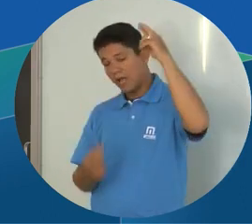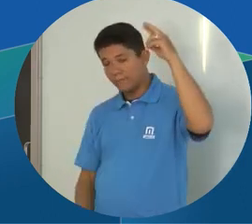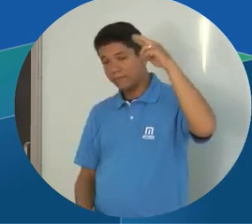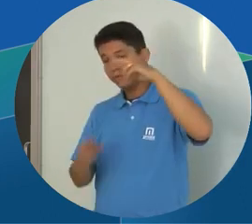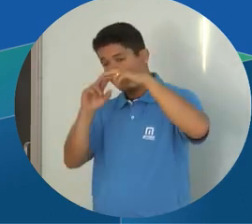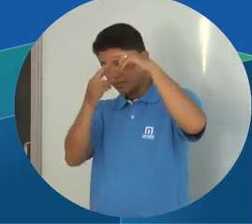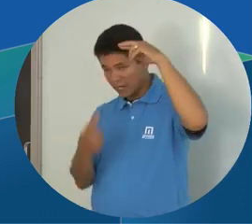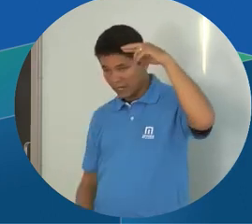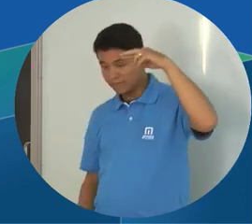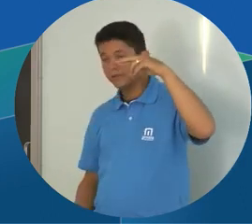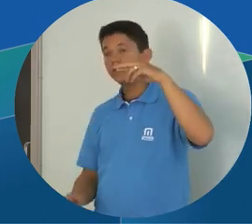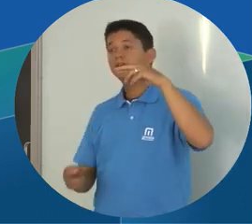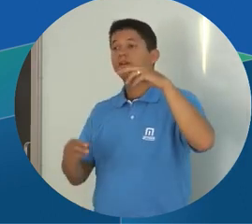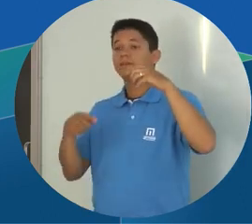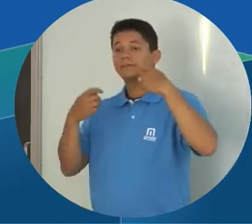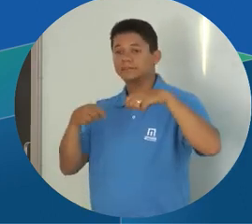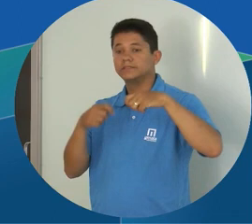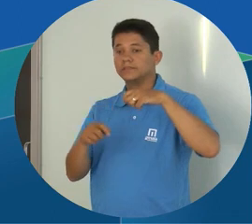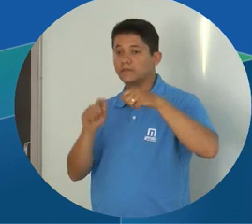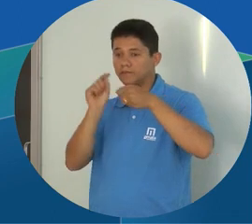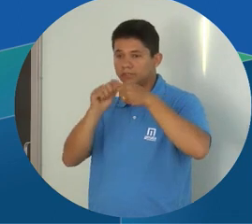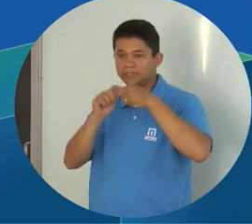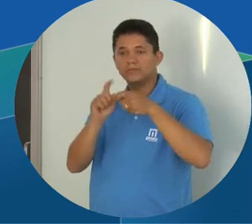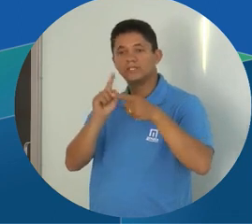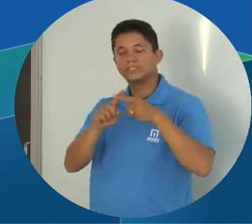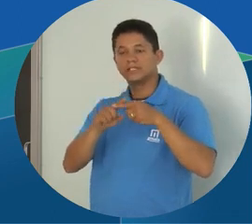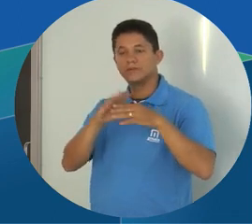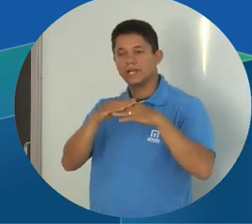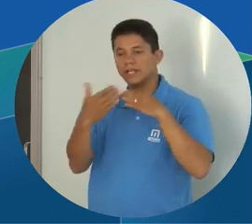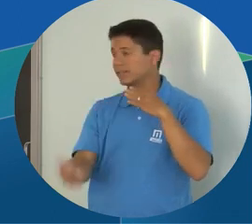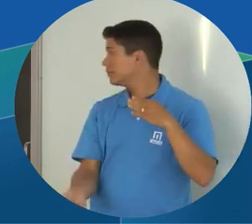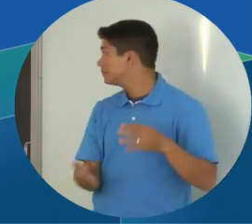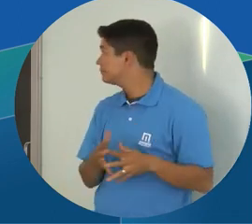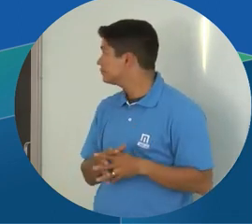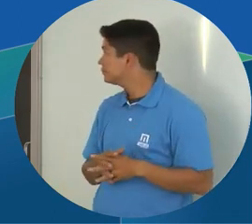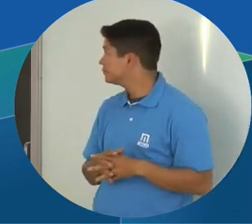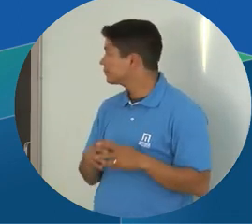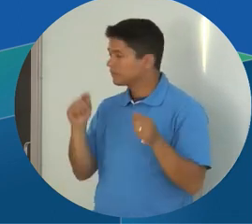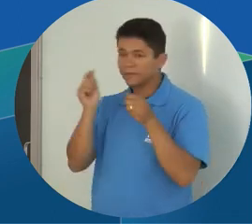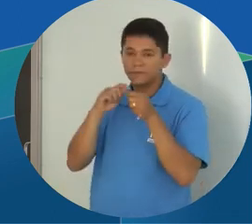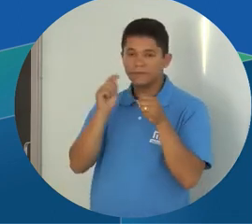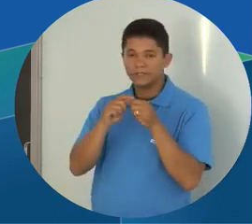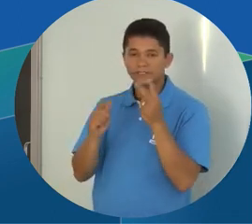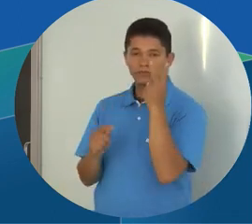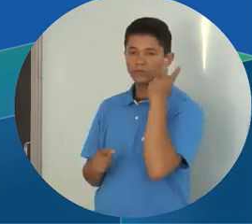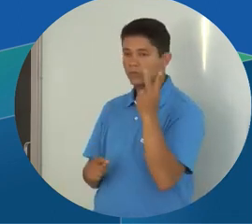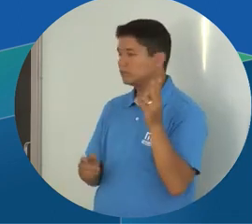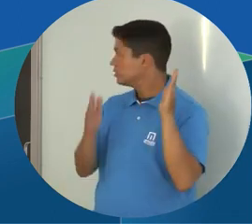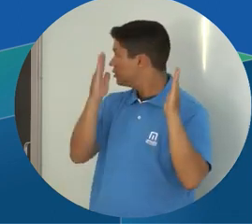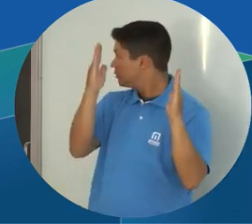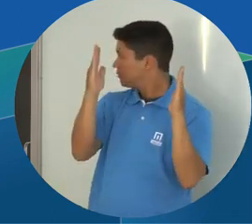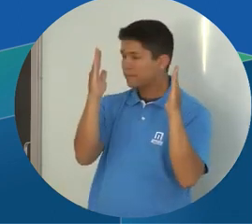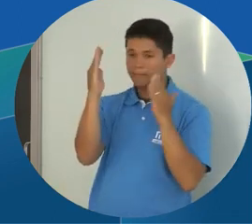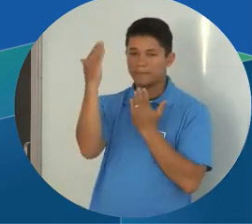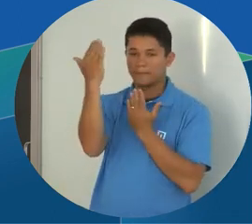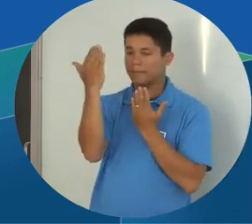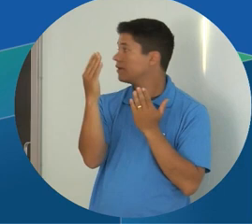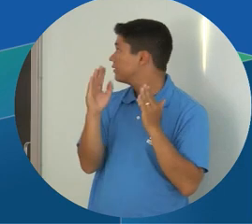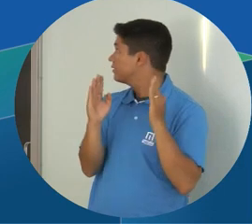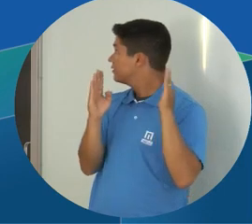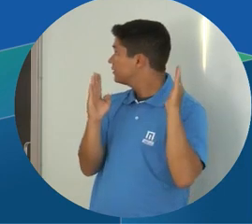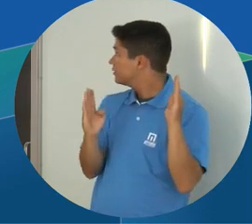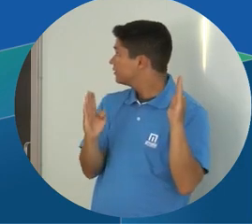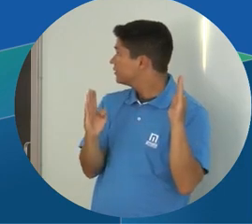cortados, né, desmontados, porque senão a linha cairia, daria um transtorno monstruoso. Então, foram feitos 2 blockouts